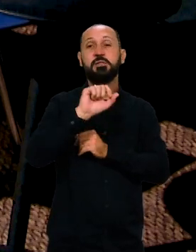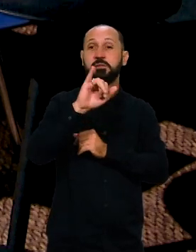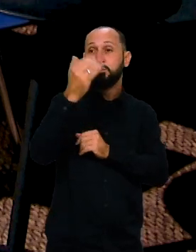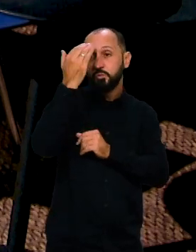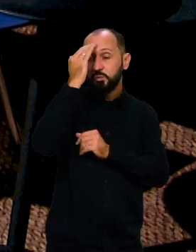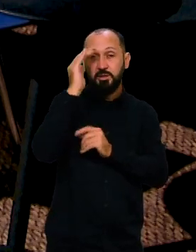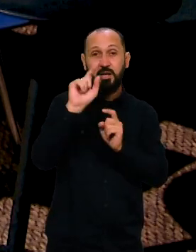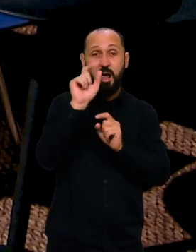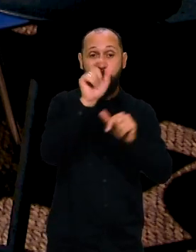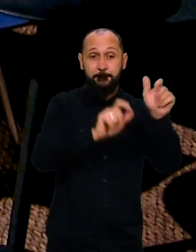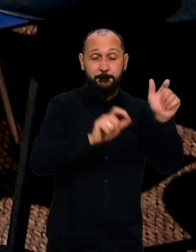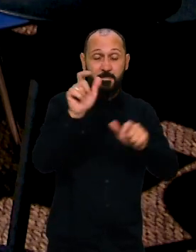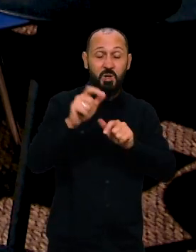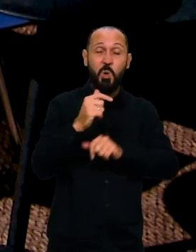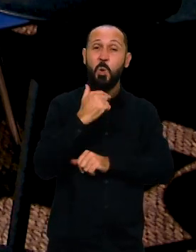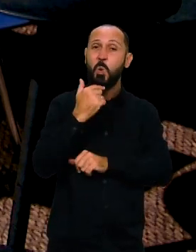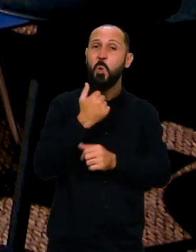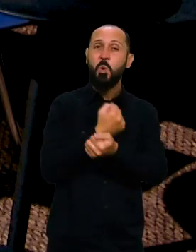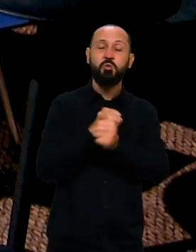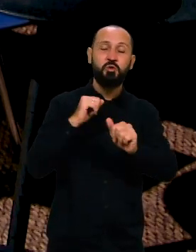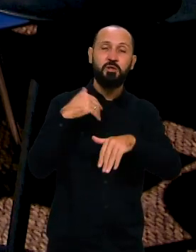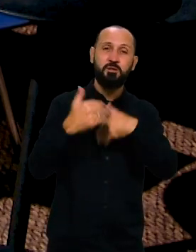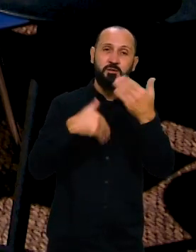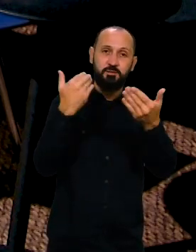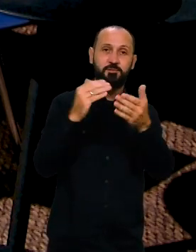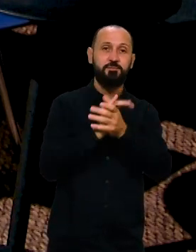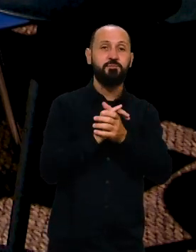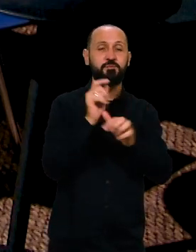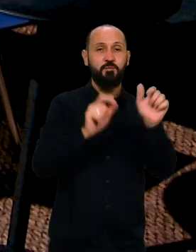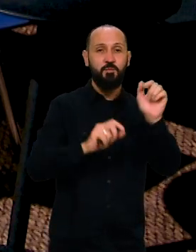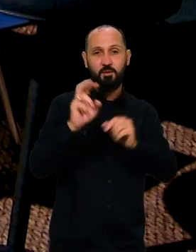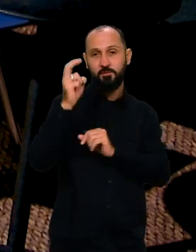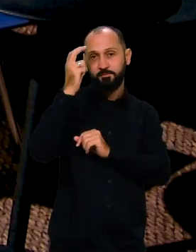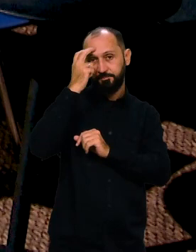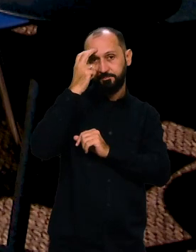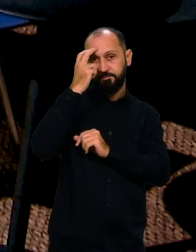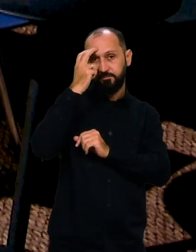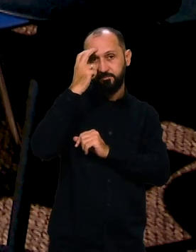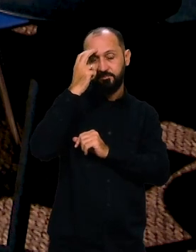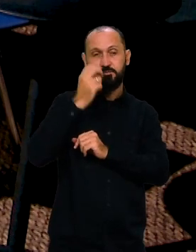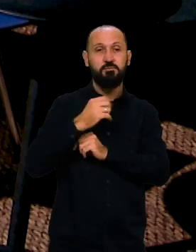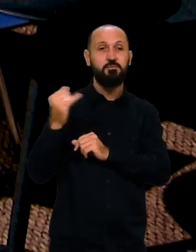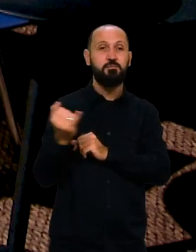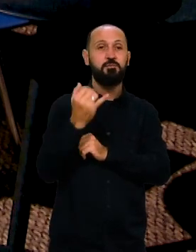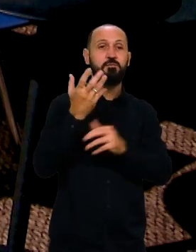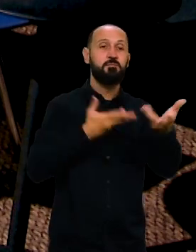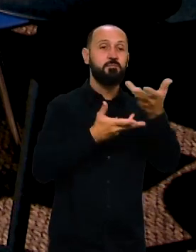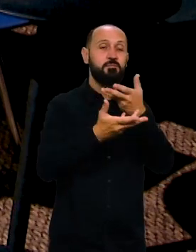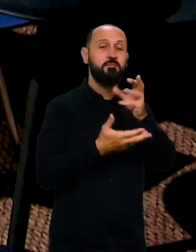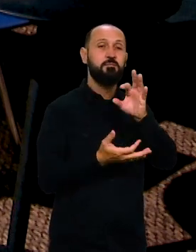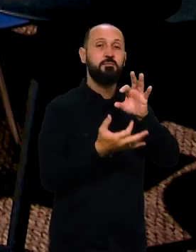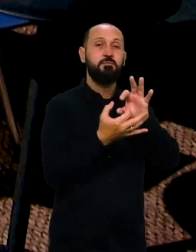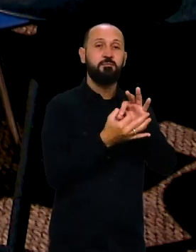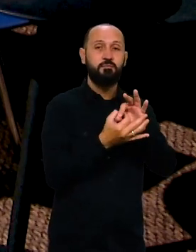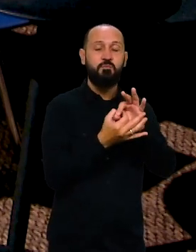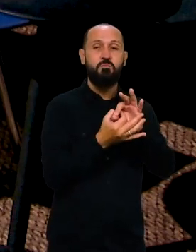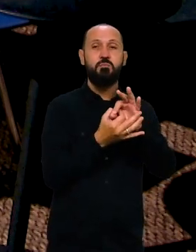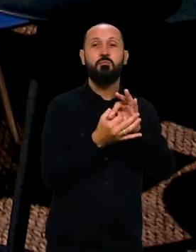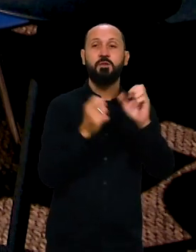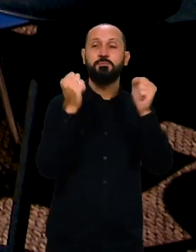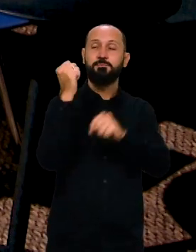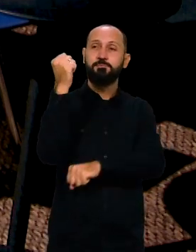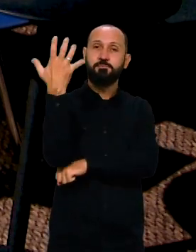as pessoas. Sem entender as pessoas, a gente não consegue fazer nenhum avanço. Entendendo as pessoas, suas culturas e essa importante